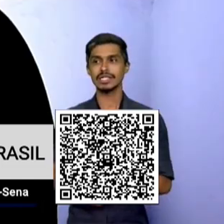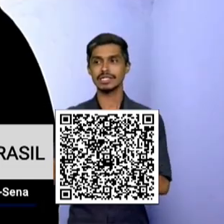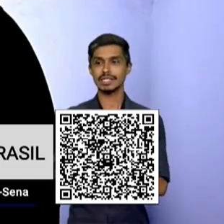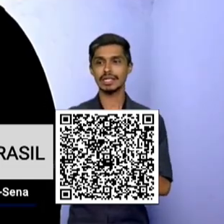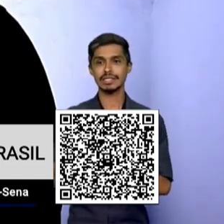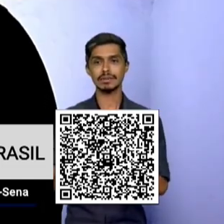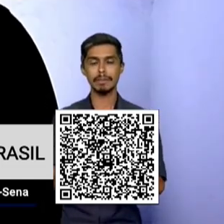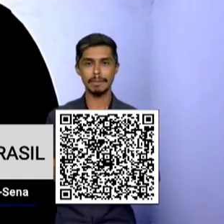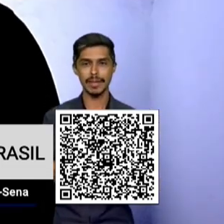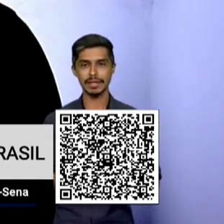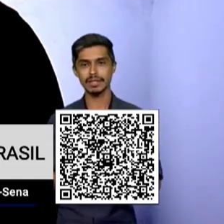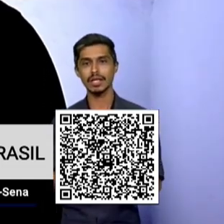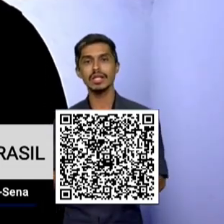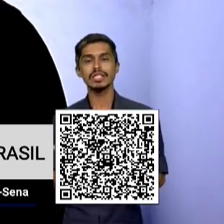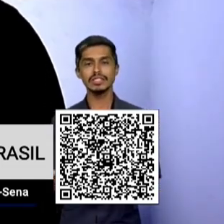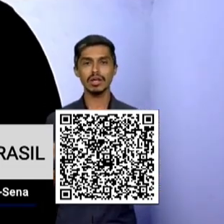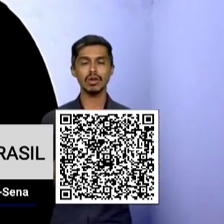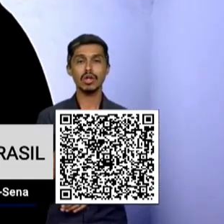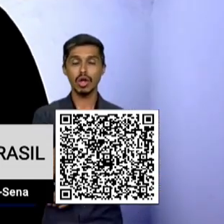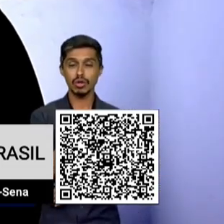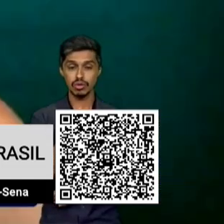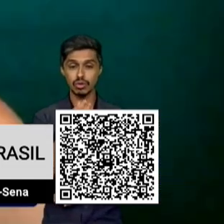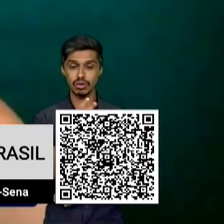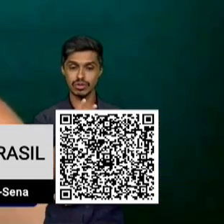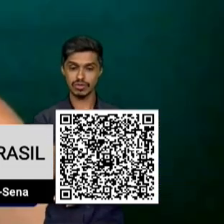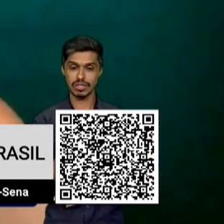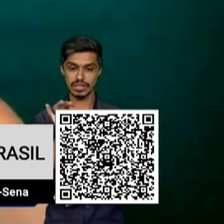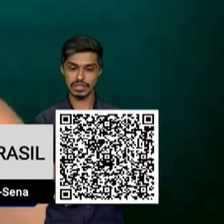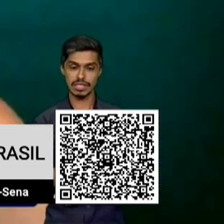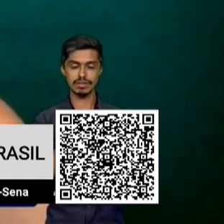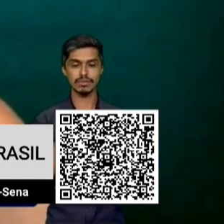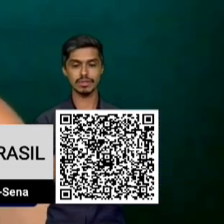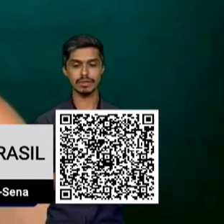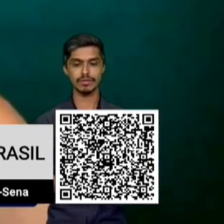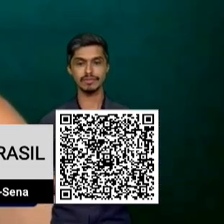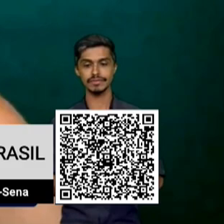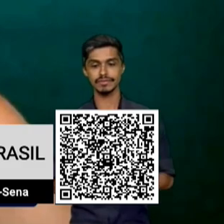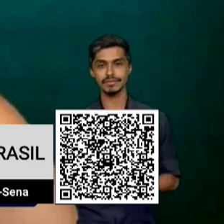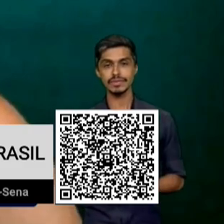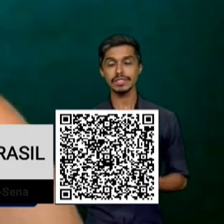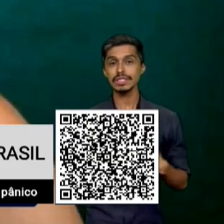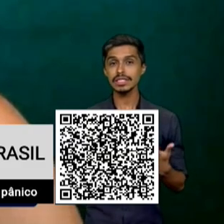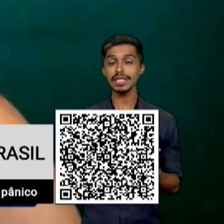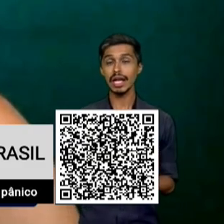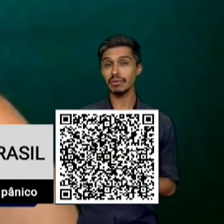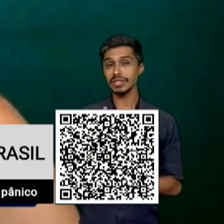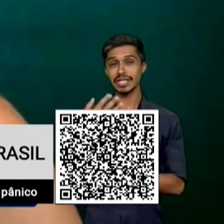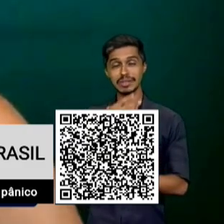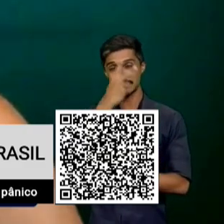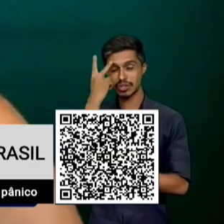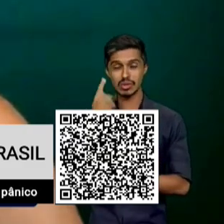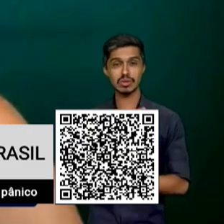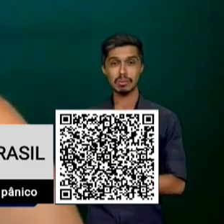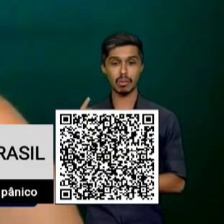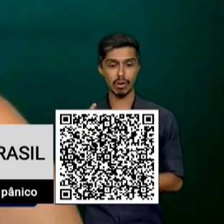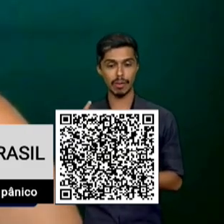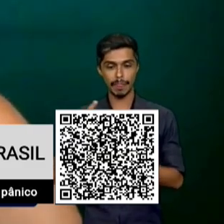ano, aumento de 2,6%. Você está falando de mulheres jovens que são mortas por